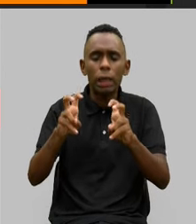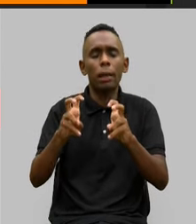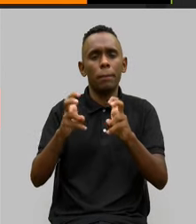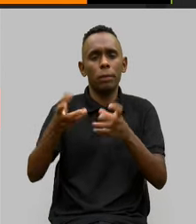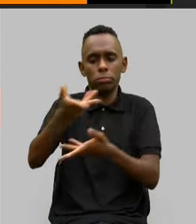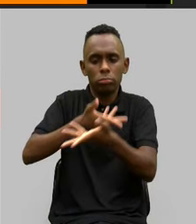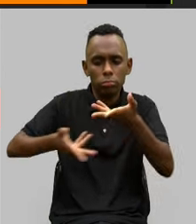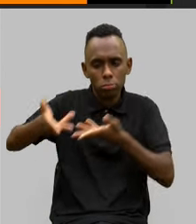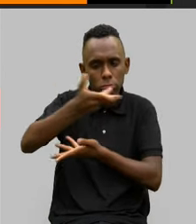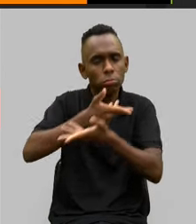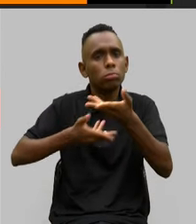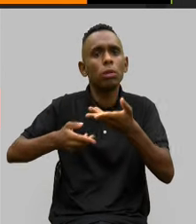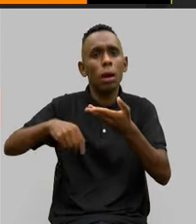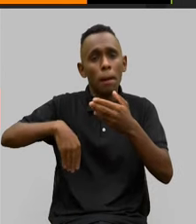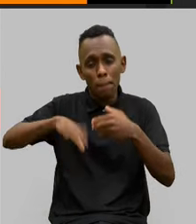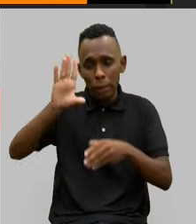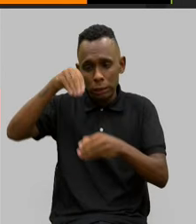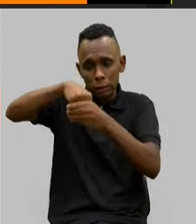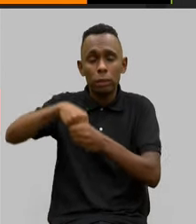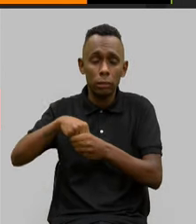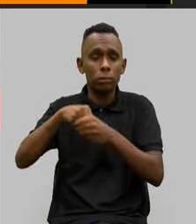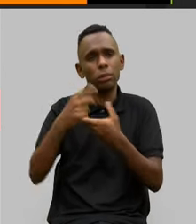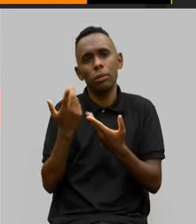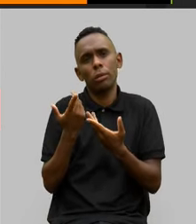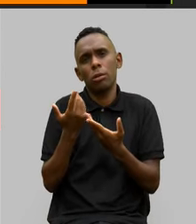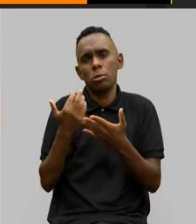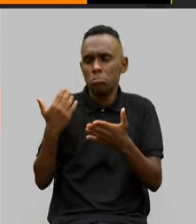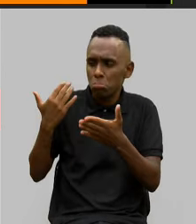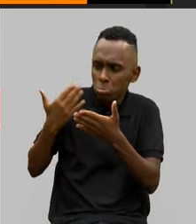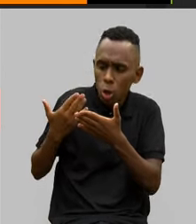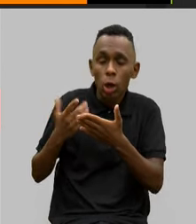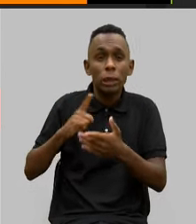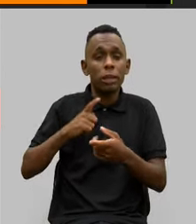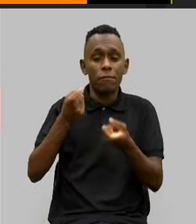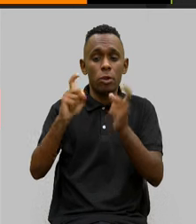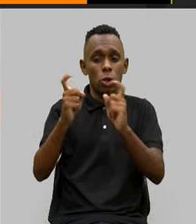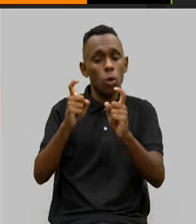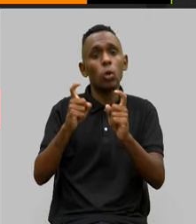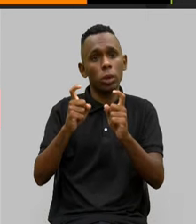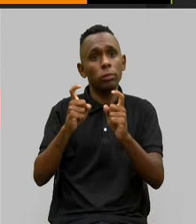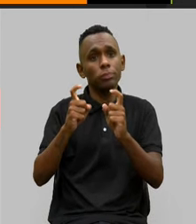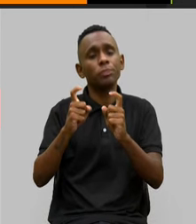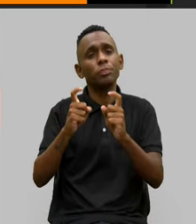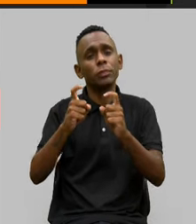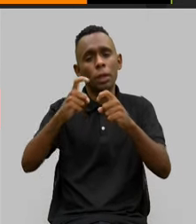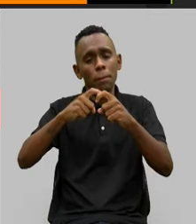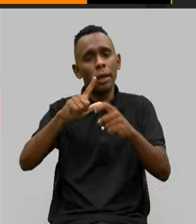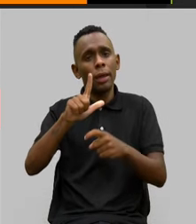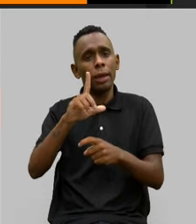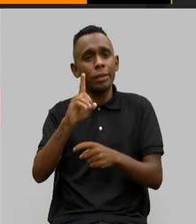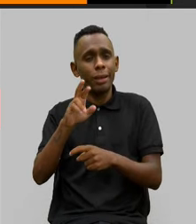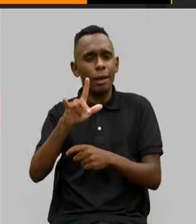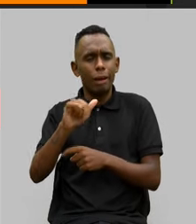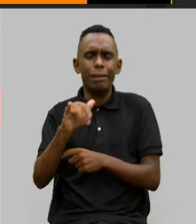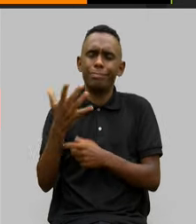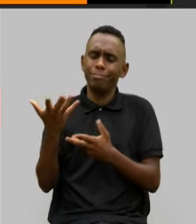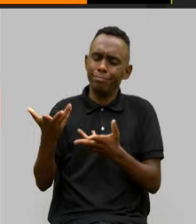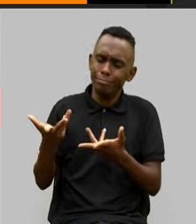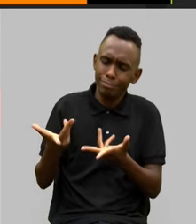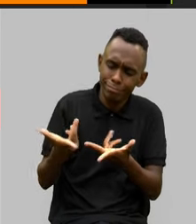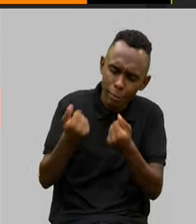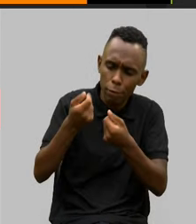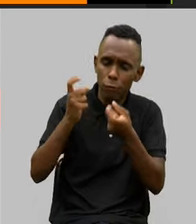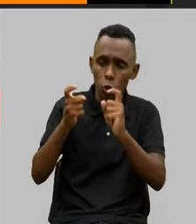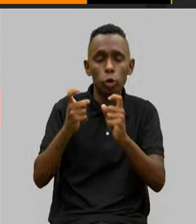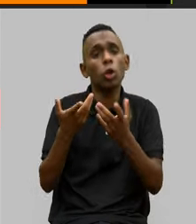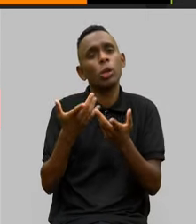de uma forma muito mais institucional há pouco tempo nós tivemos uma reunião com o Dr Derly e que foi foi maravilhosa né então a gente com